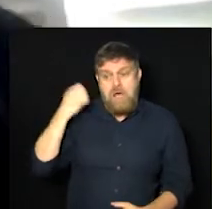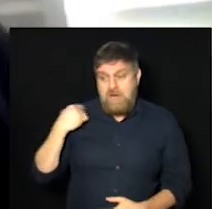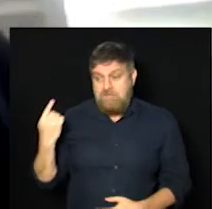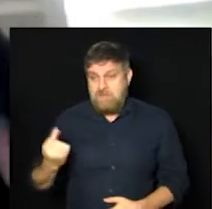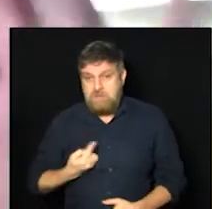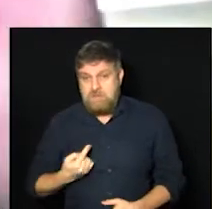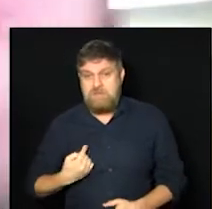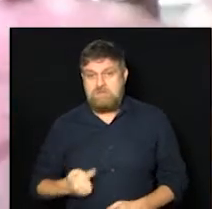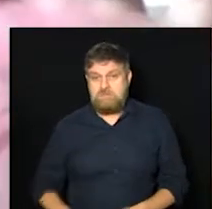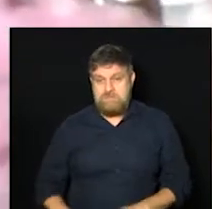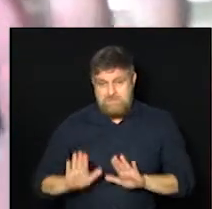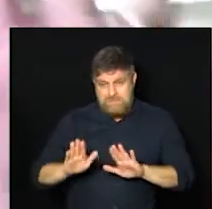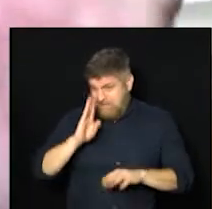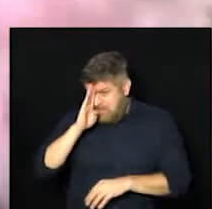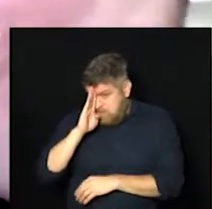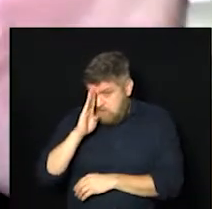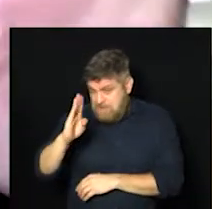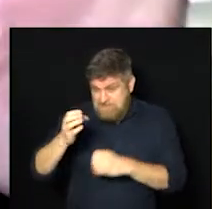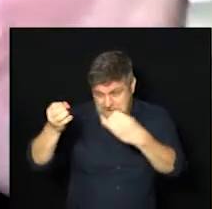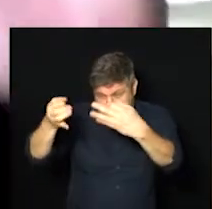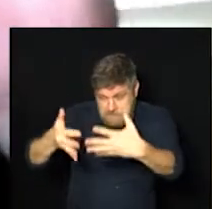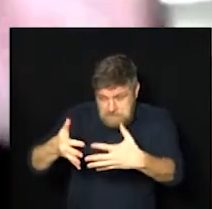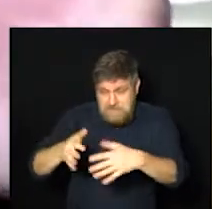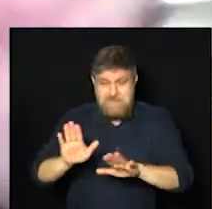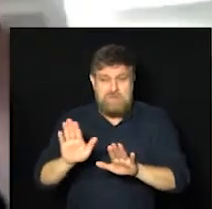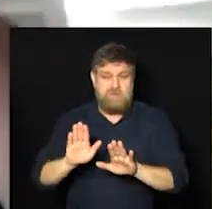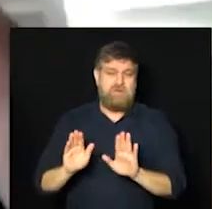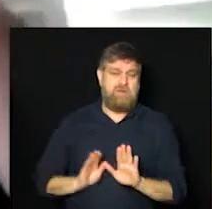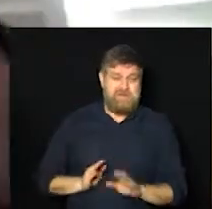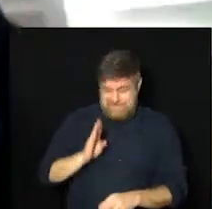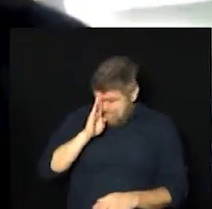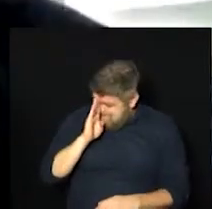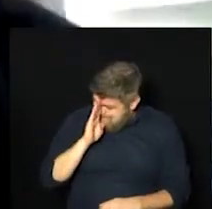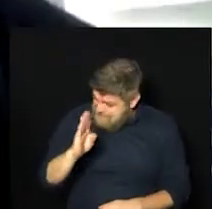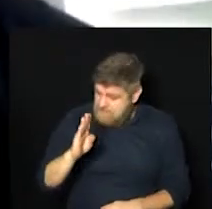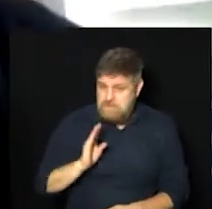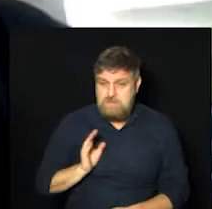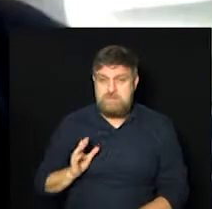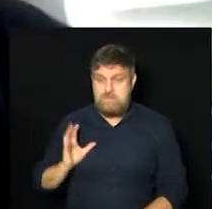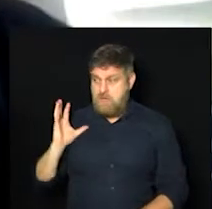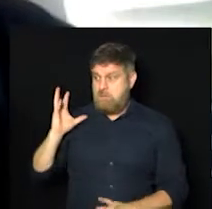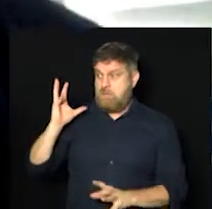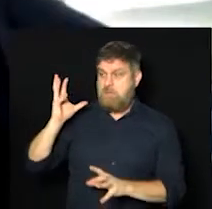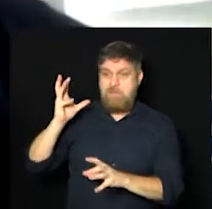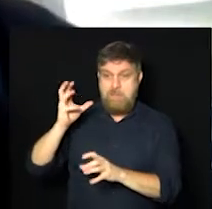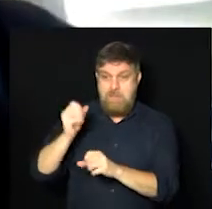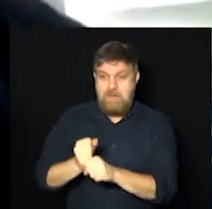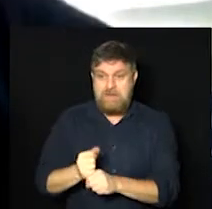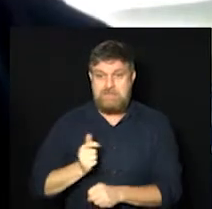contas. Isso falando diretamente, nem estou falando indiretamente. Somado tudo, de colocar